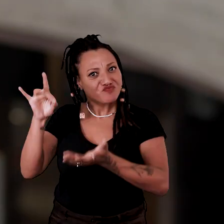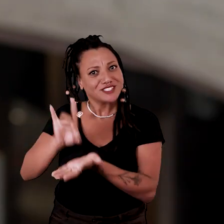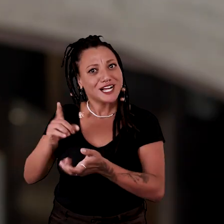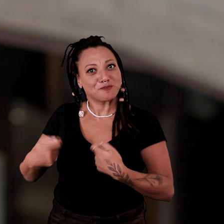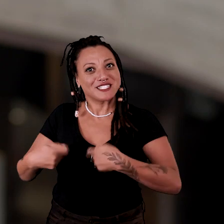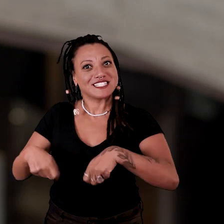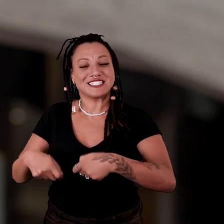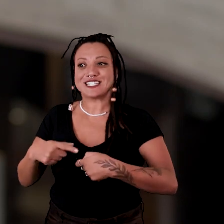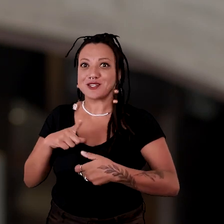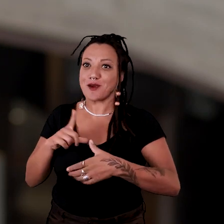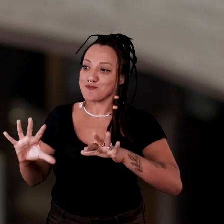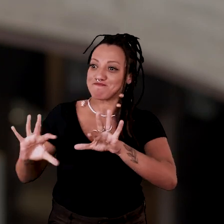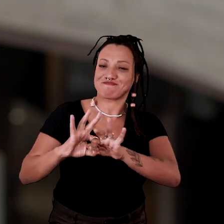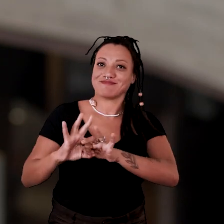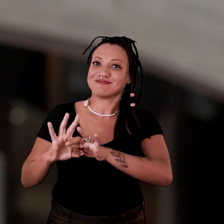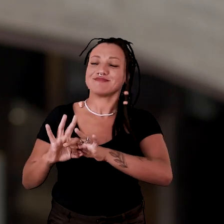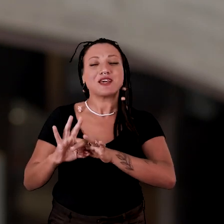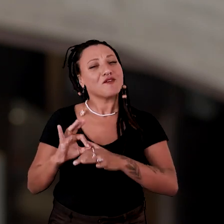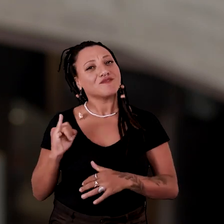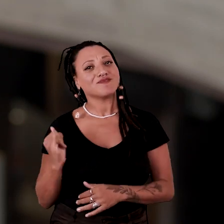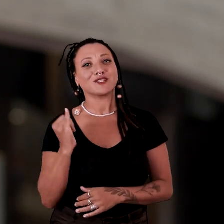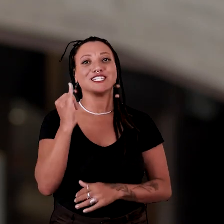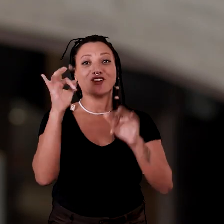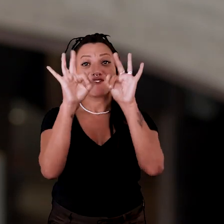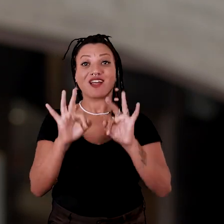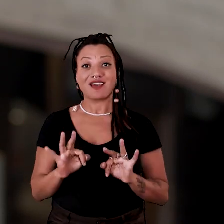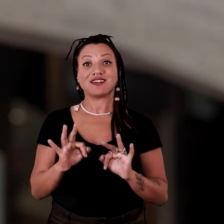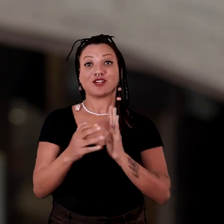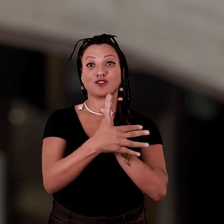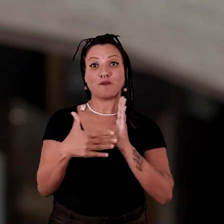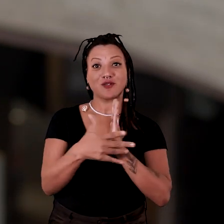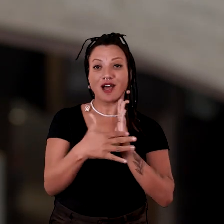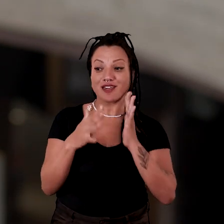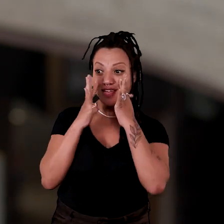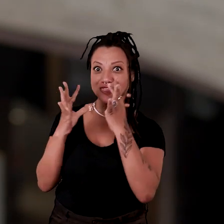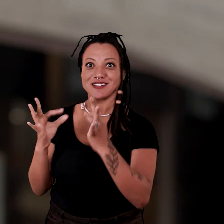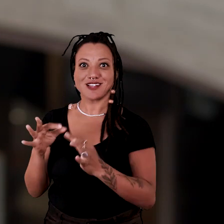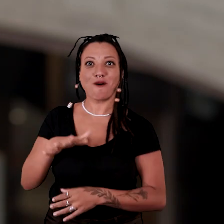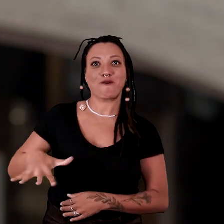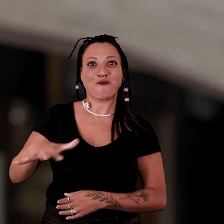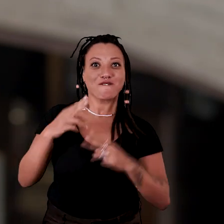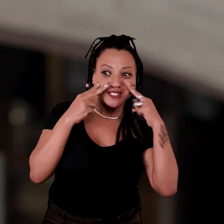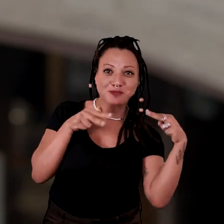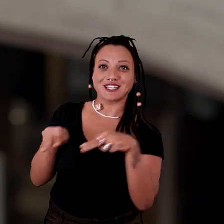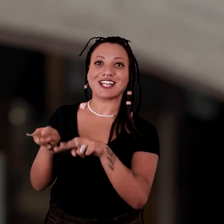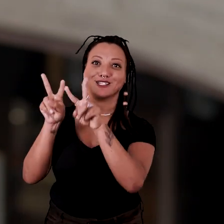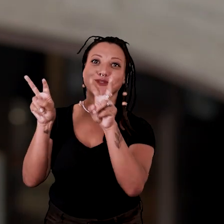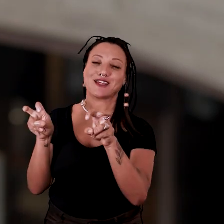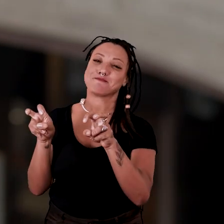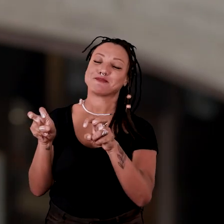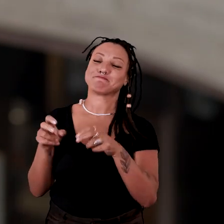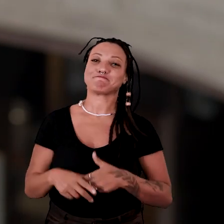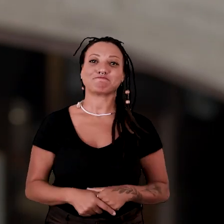FRJ. Hoje eu sou arquiteta paisagista e venho trabalhando com isso desde que eu me formei. O nome do meu trabalho é